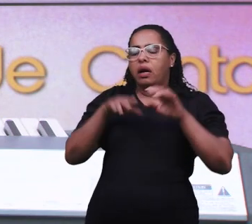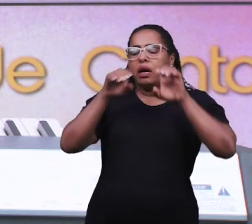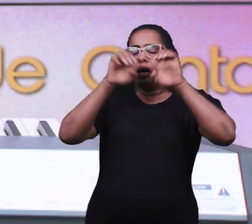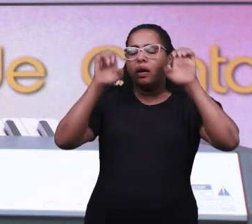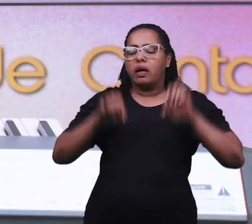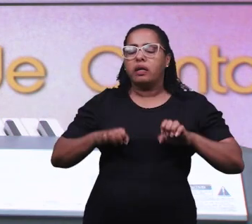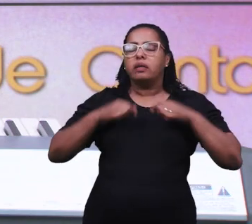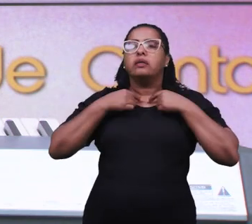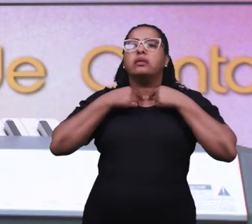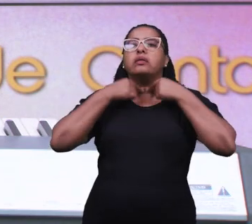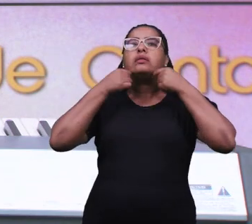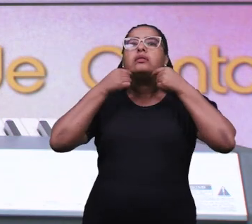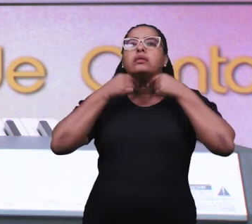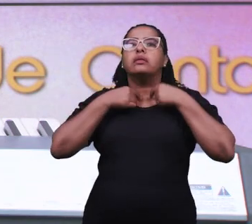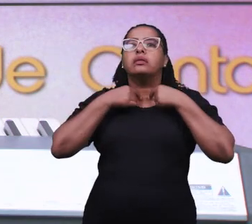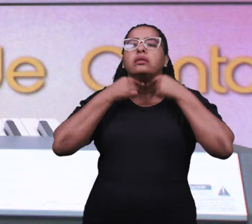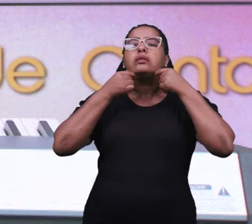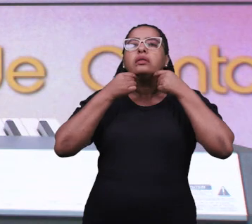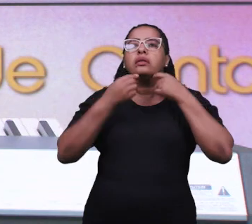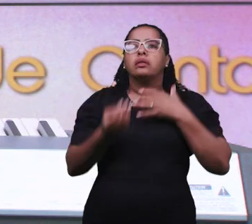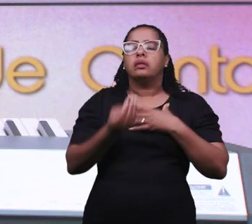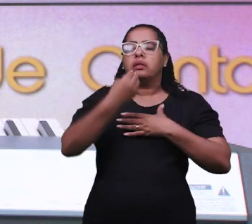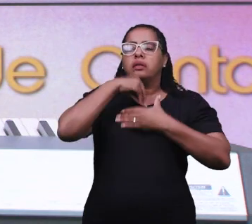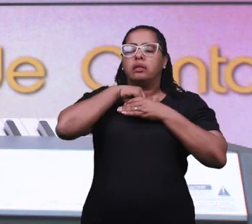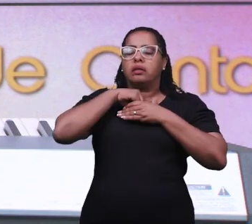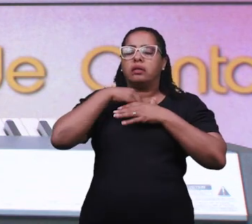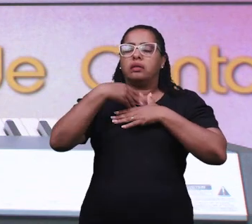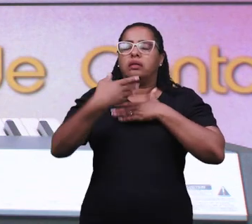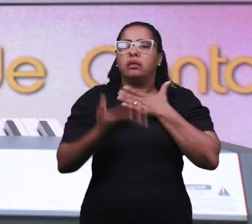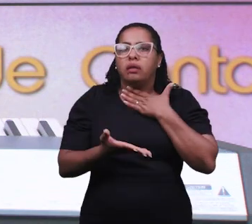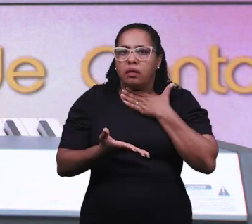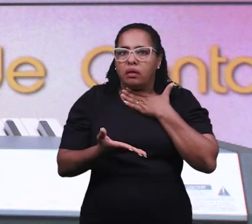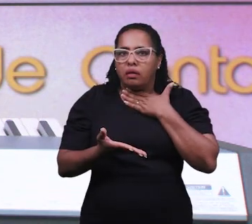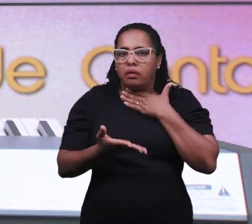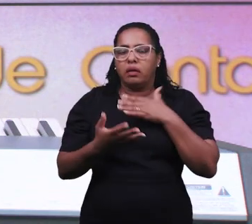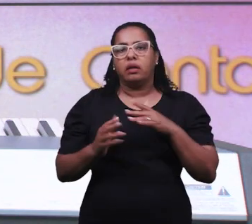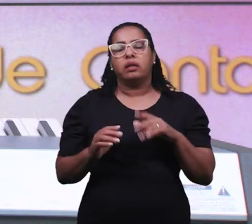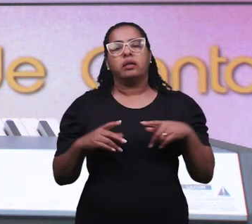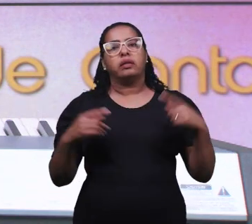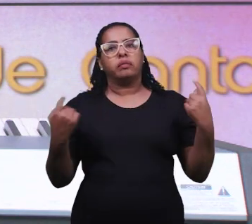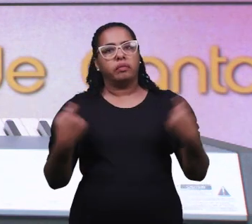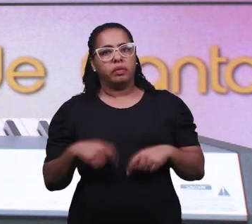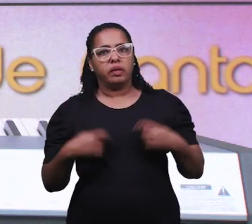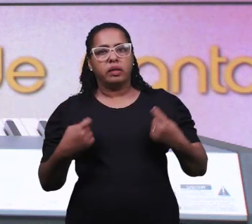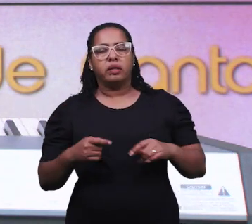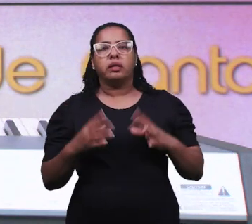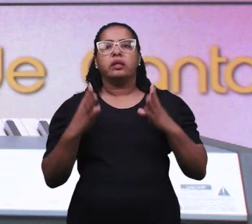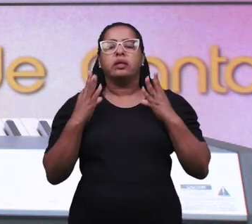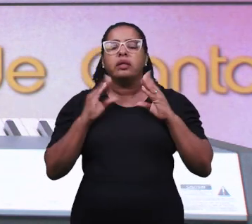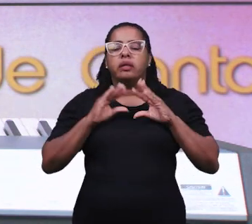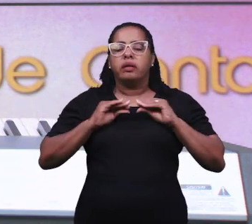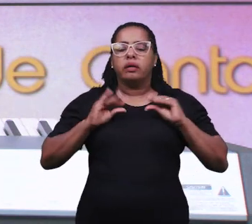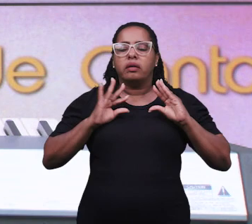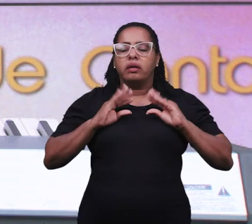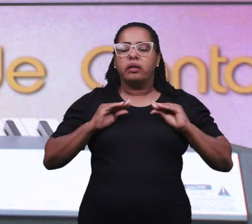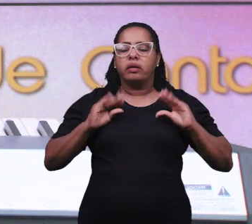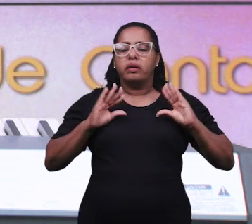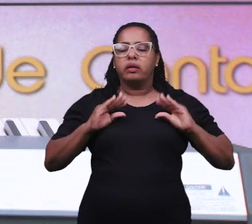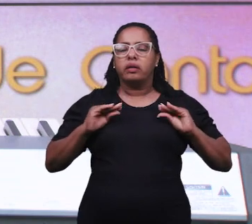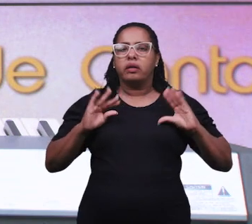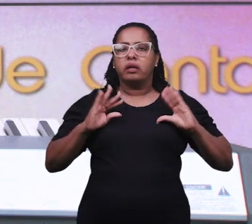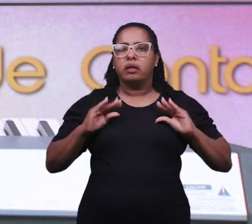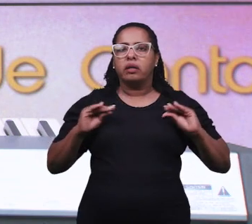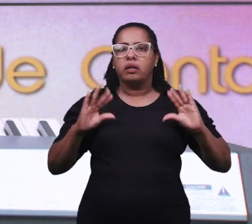laringe, musculatura intrínseca e extrínseca da laringe. Então, nós vamos massagear levemente